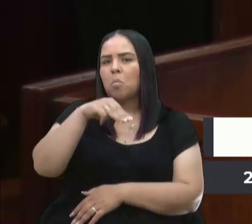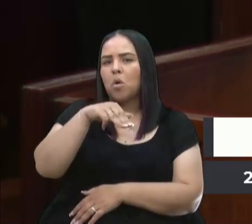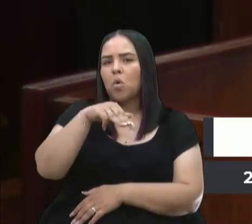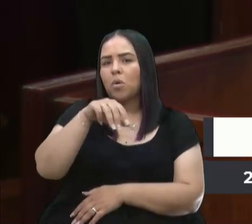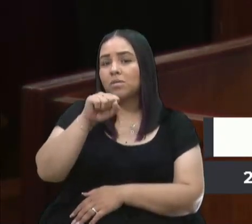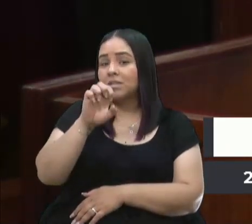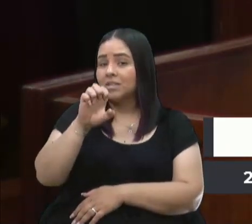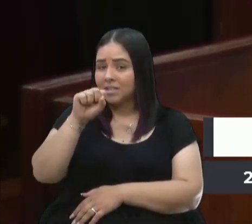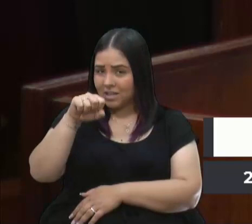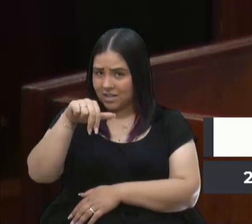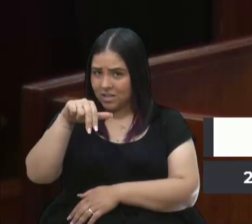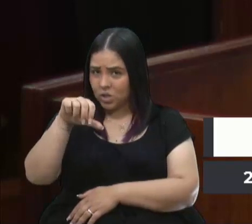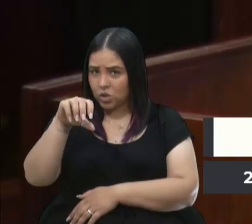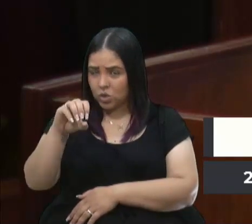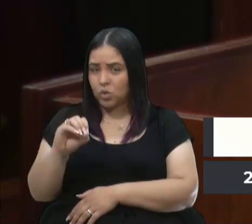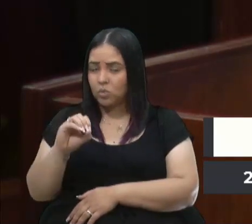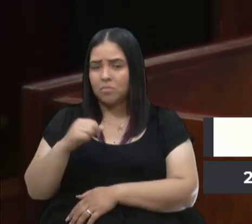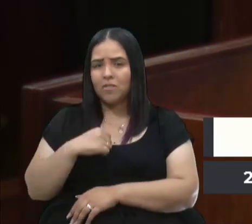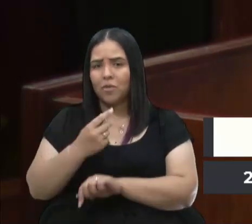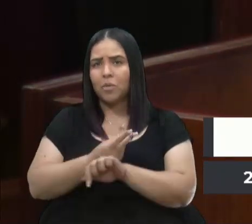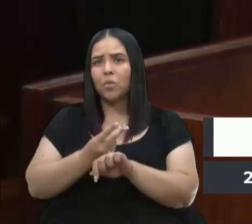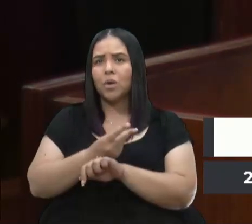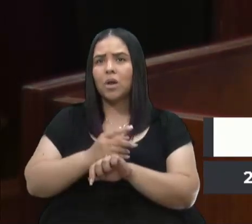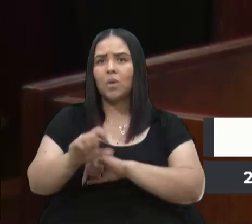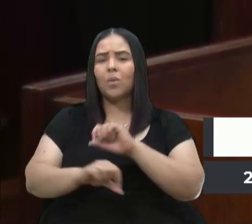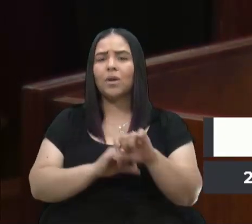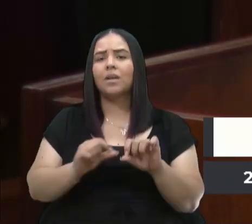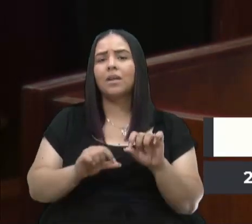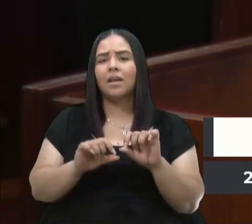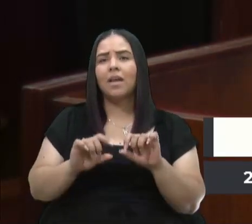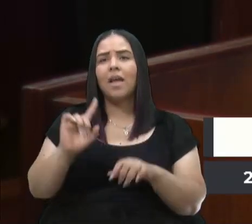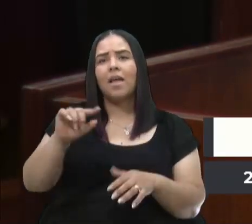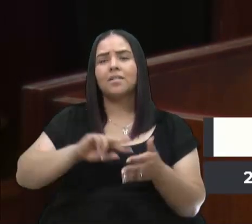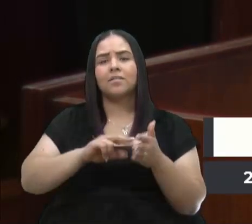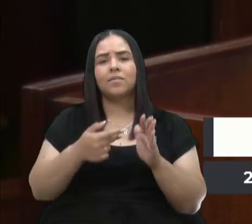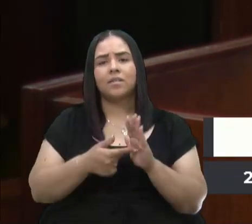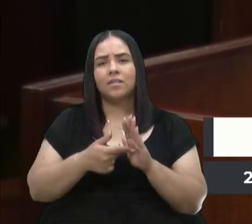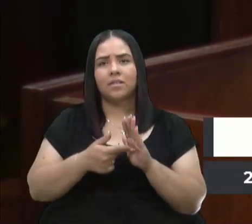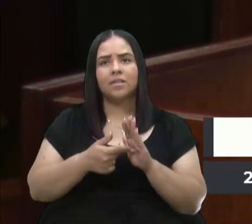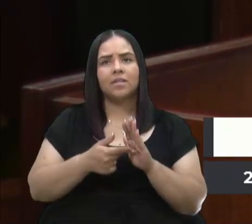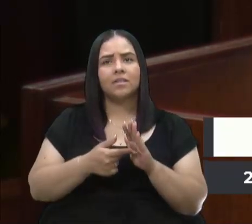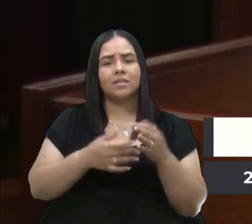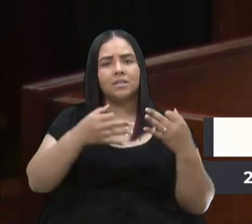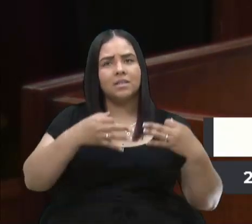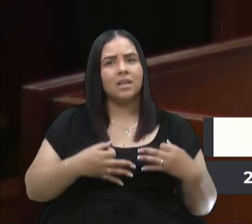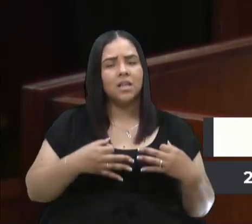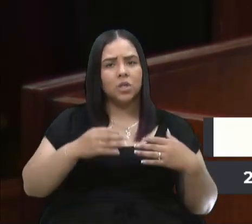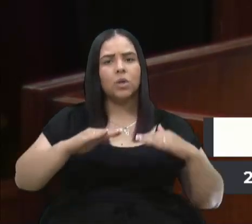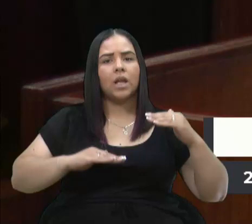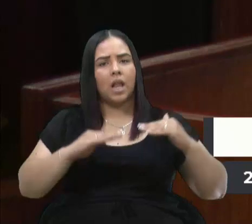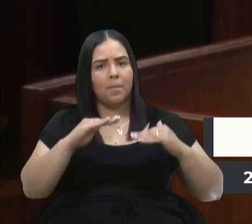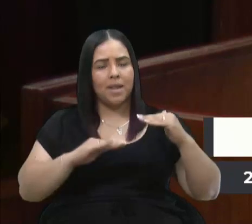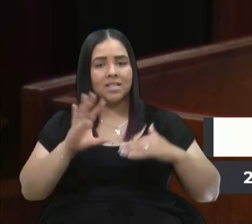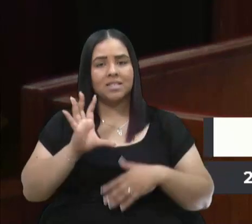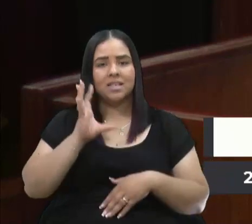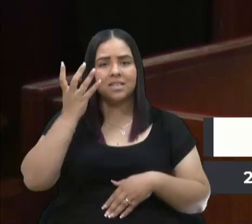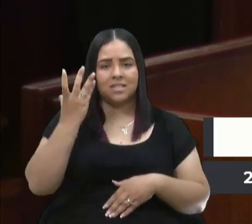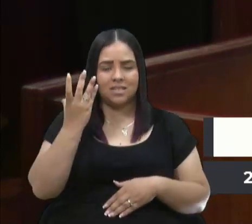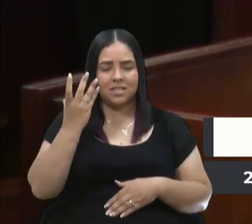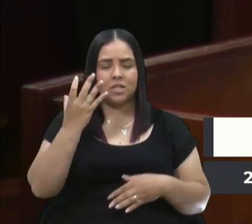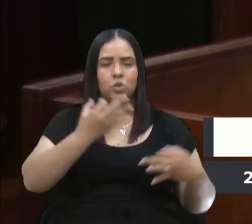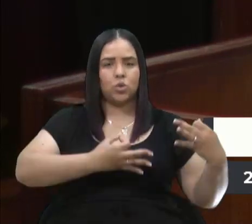feliz de ter ouvido essa expressão bom senso e fui procurar conceitualmente o que ela significa. E diz: forma sensata e equilibrada de decidir e